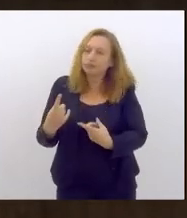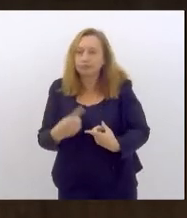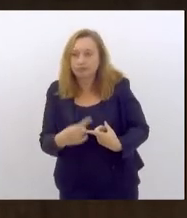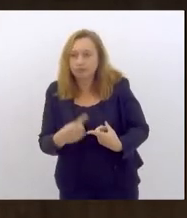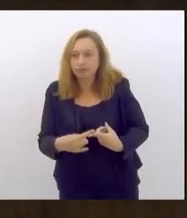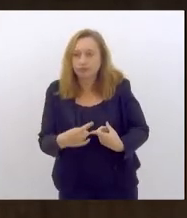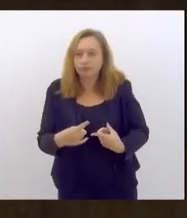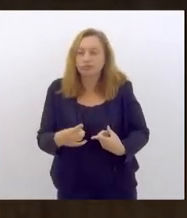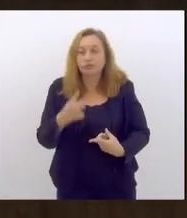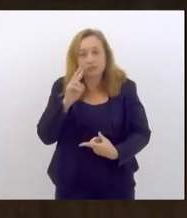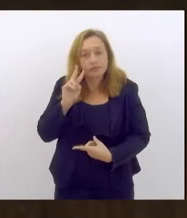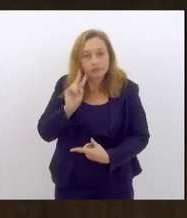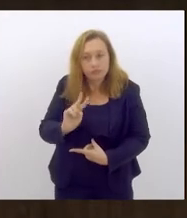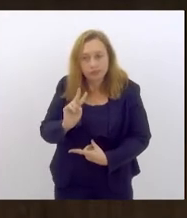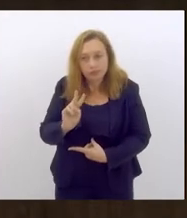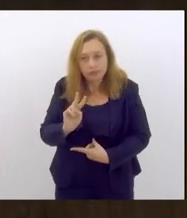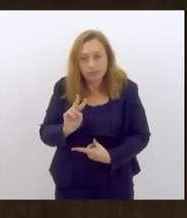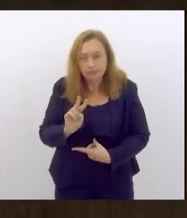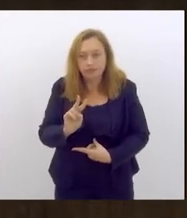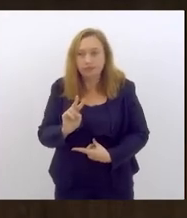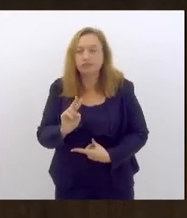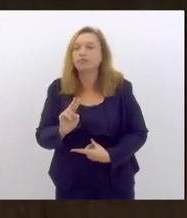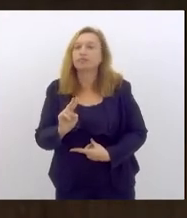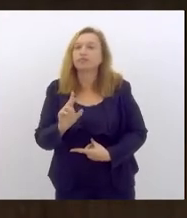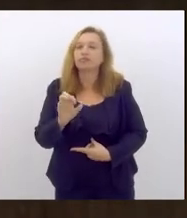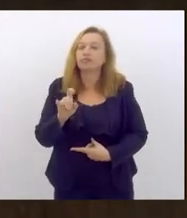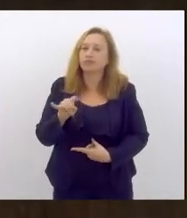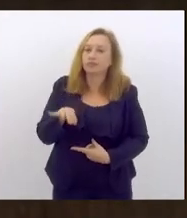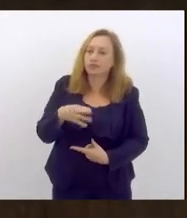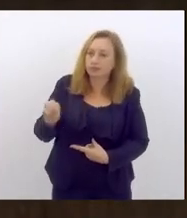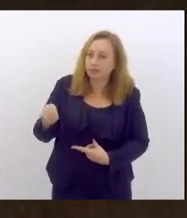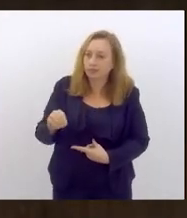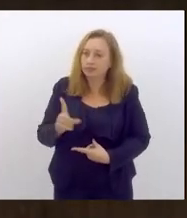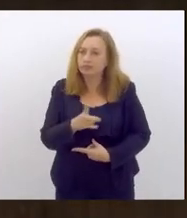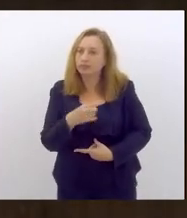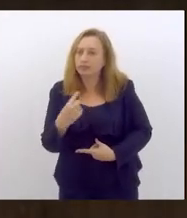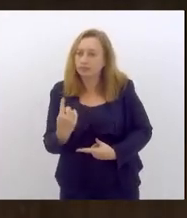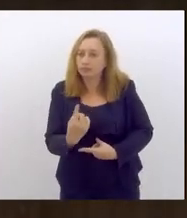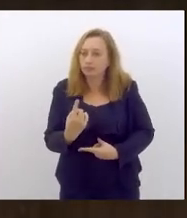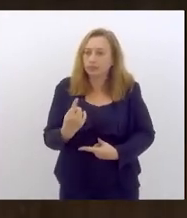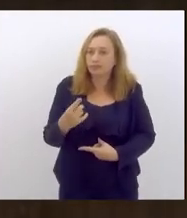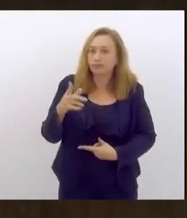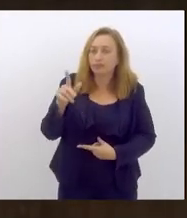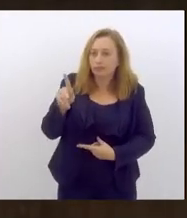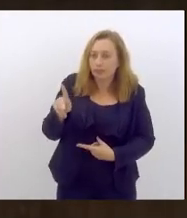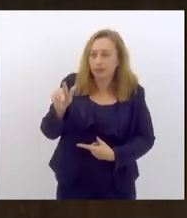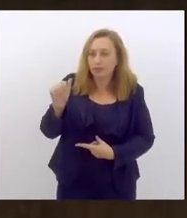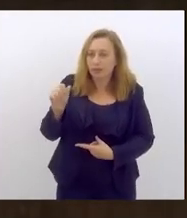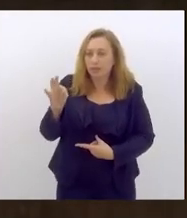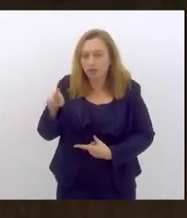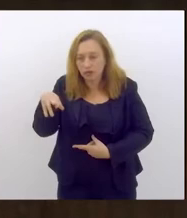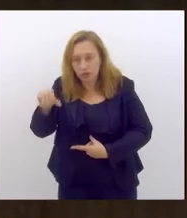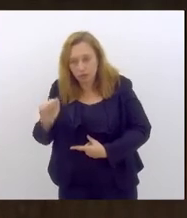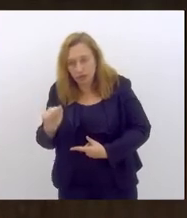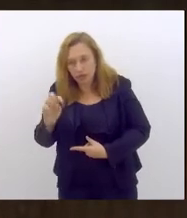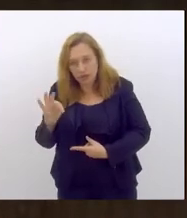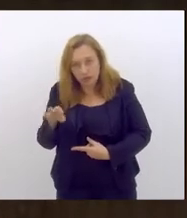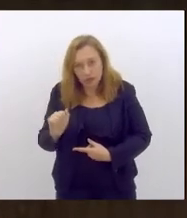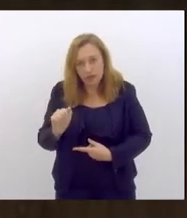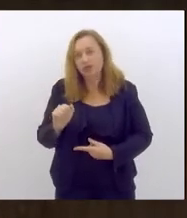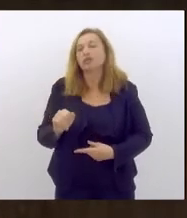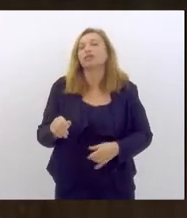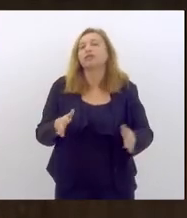isso que nós assistimos. Fosse na coligação das nossas queridas papiloscopistas, fosse